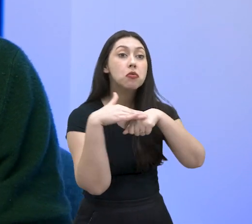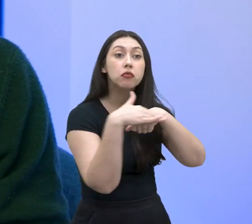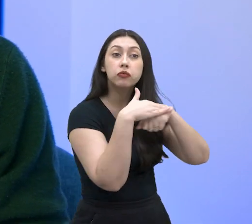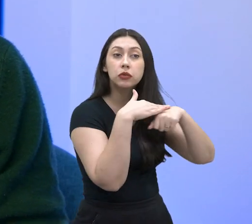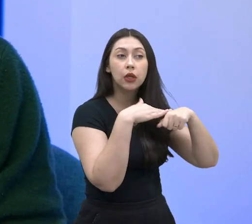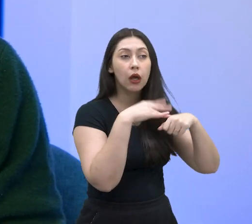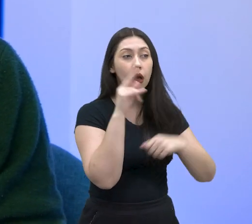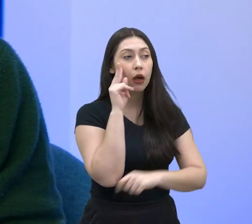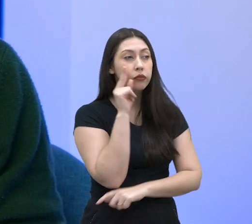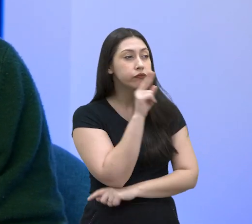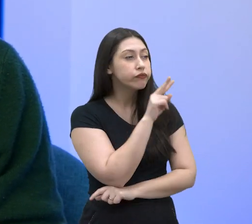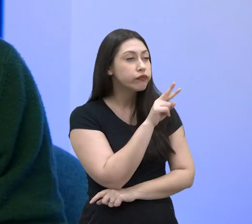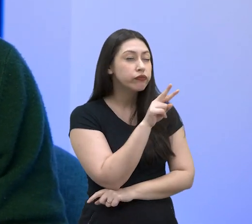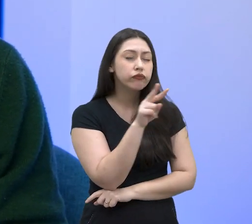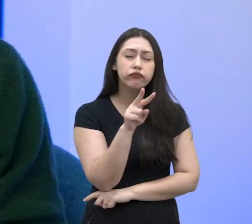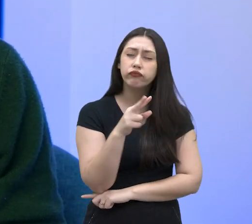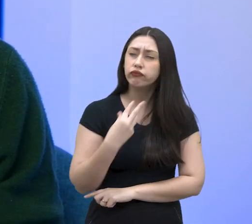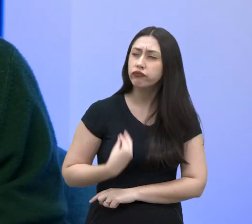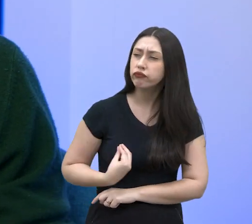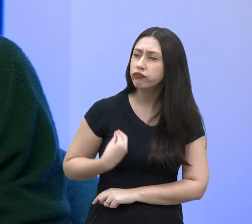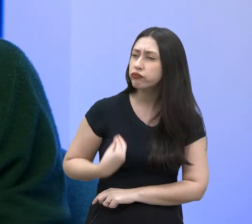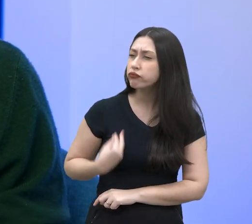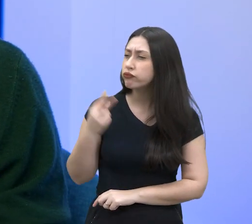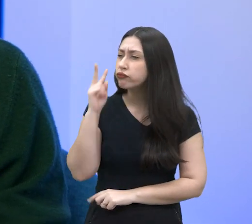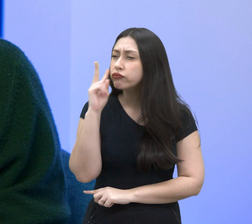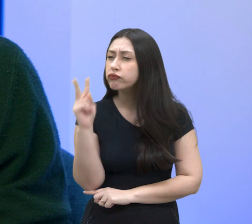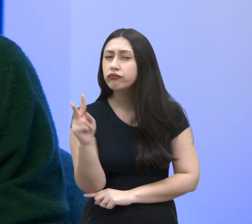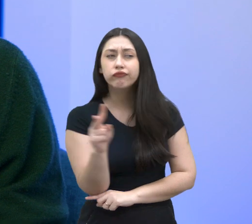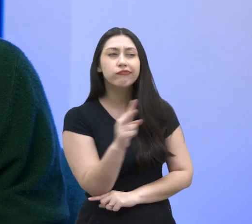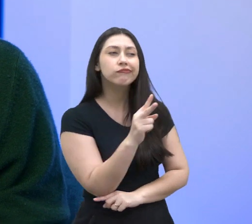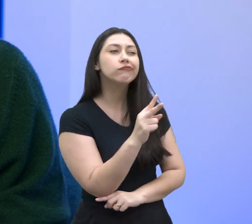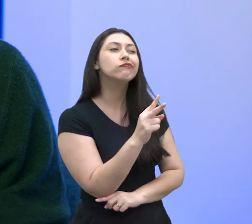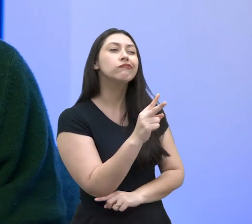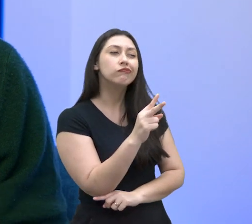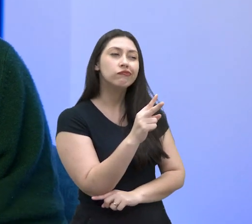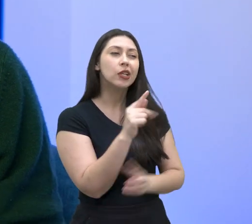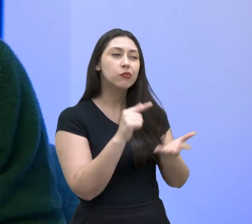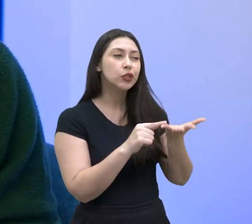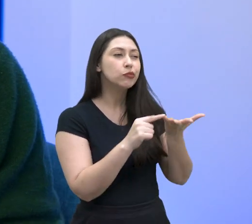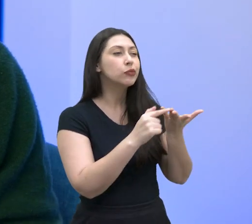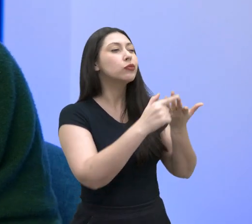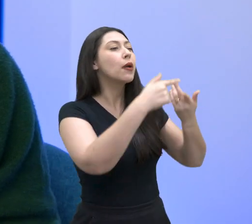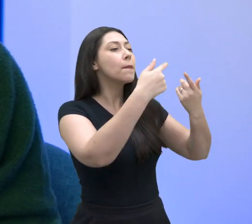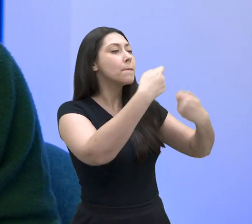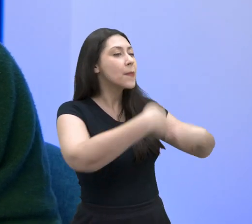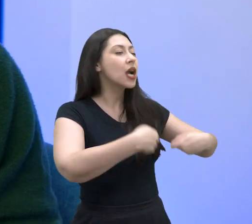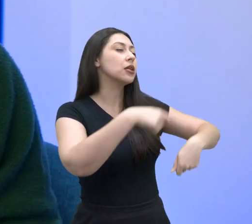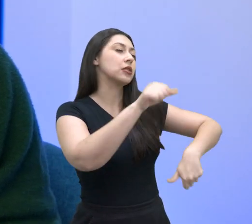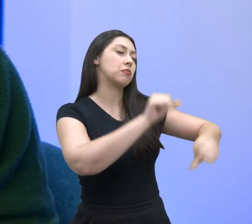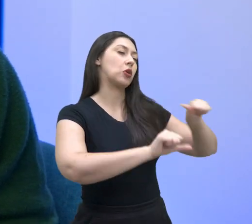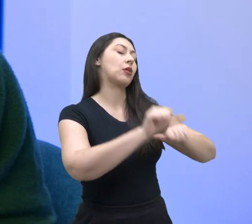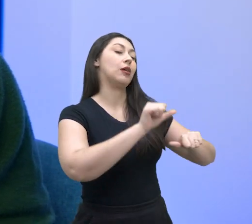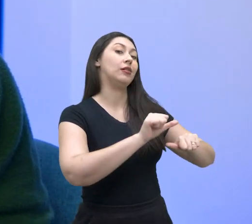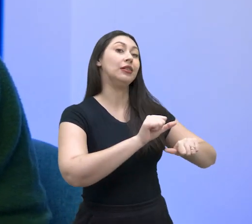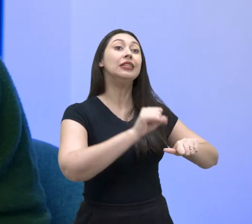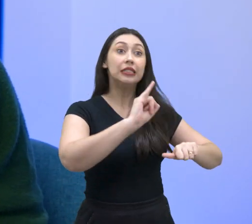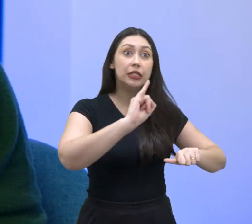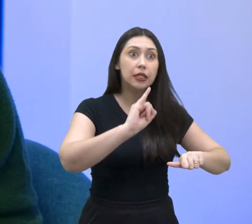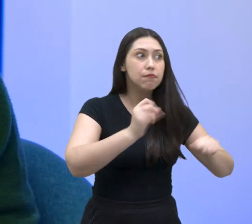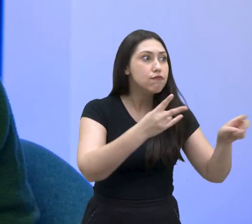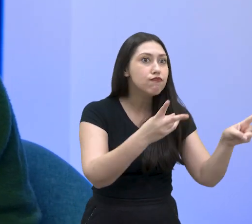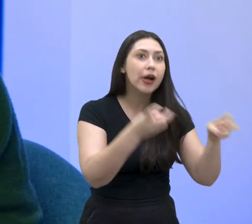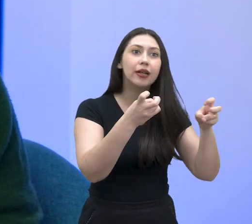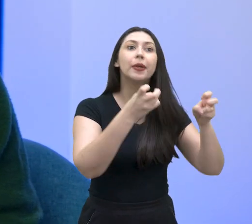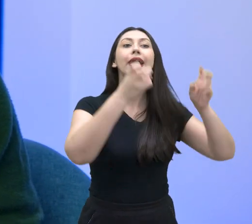e entender que ela precisa ser mudada. Então quando eu tenho esse pensamento, eu já sou um ser político. Então eu não preciso ter um